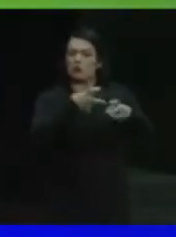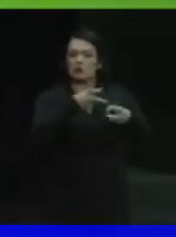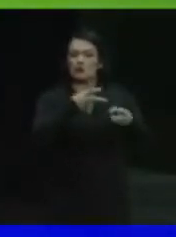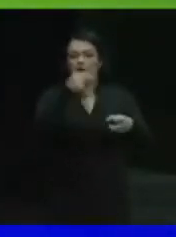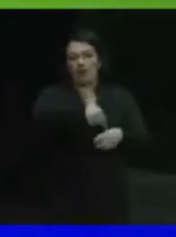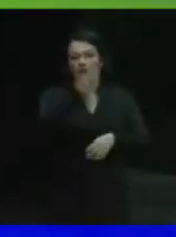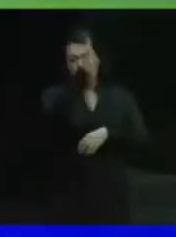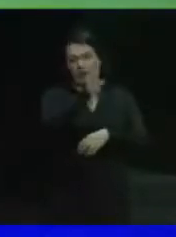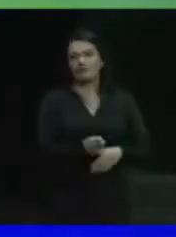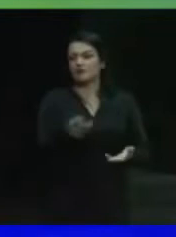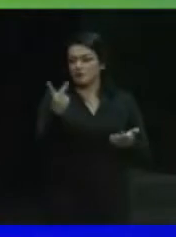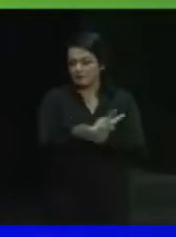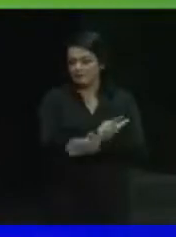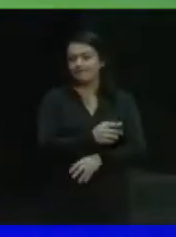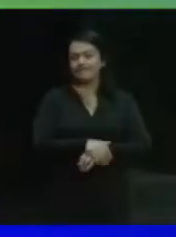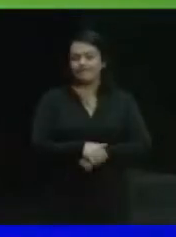desse país.